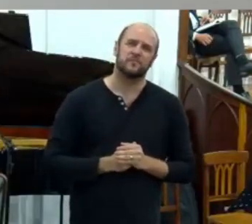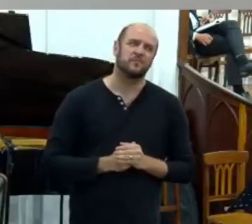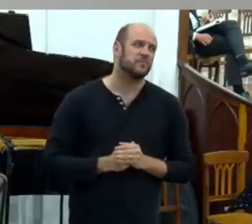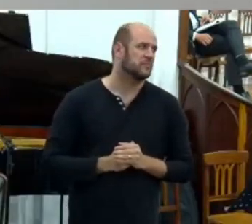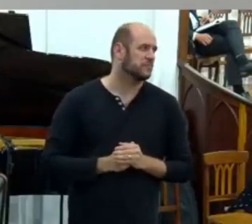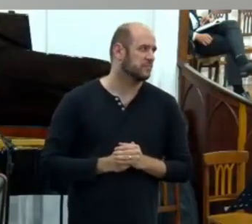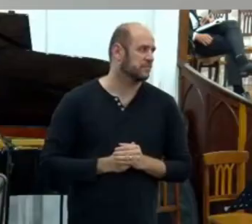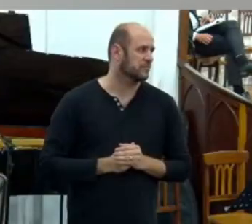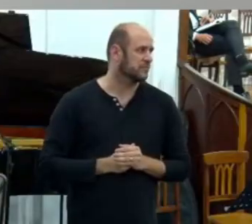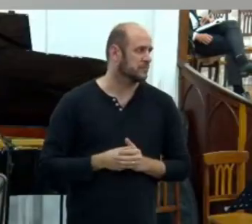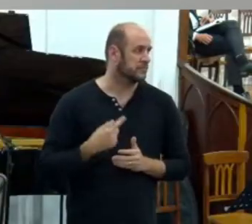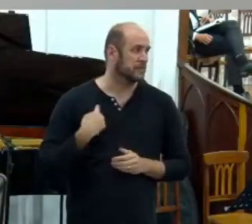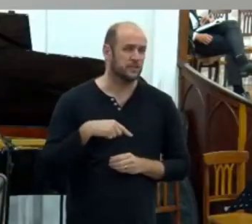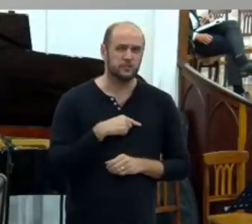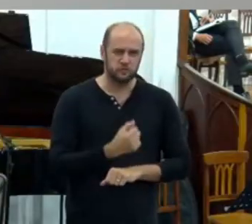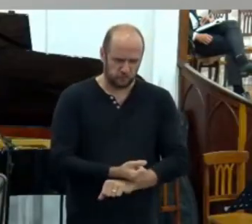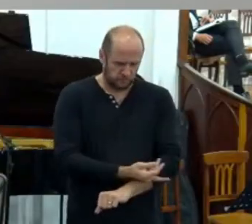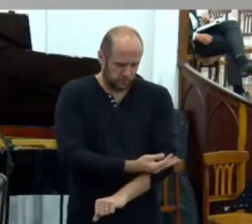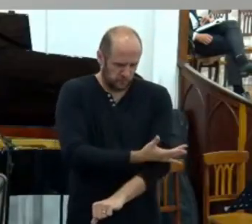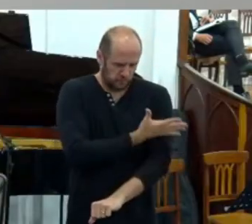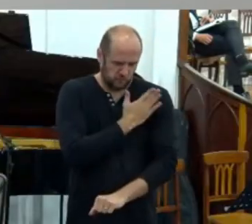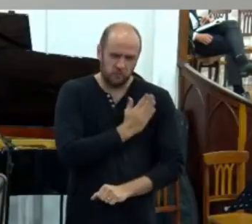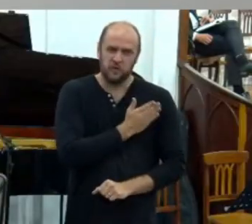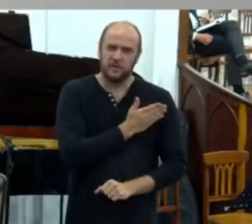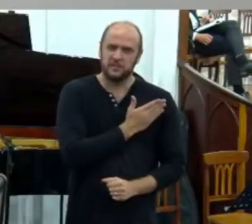Temos o mesmo fervor no coração